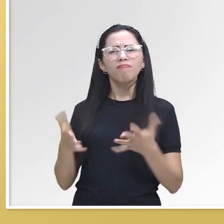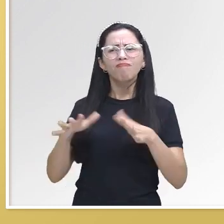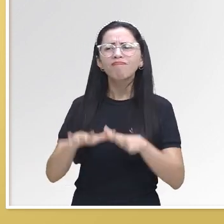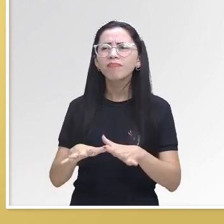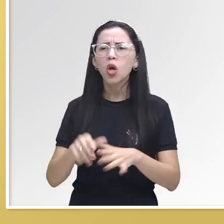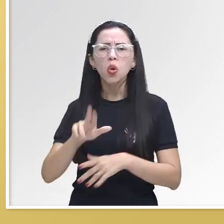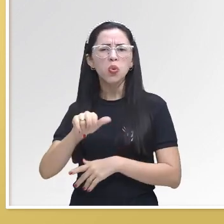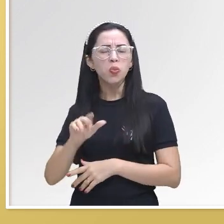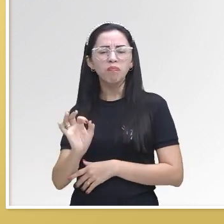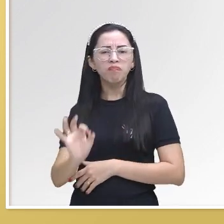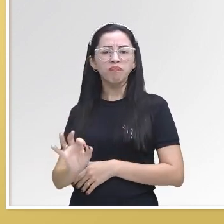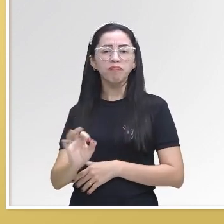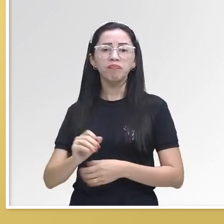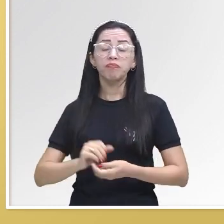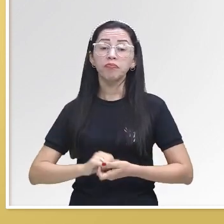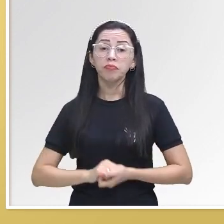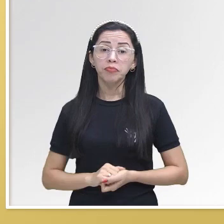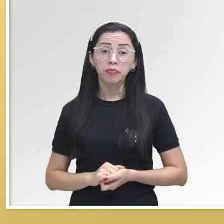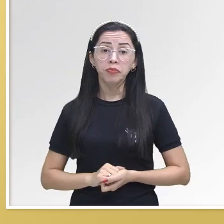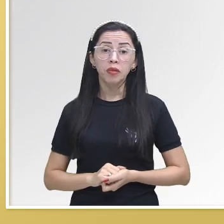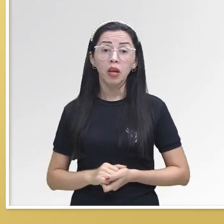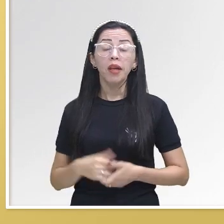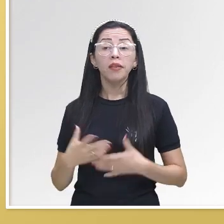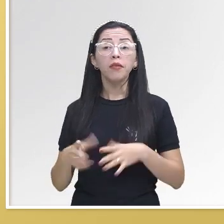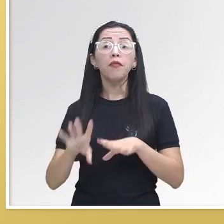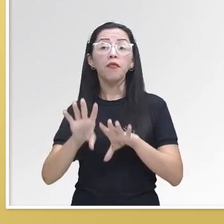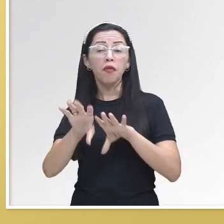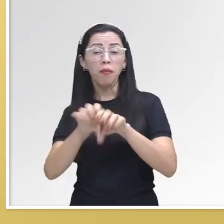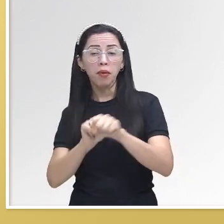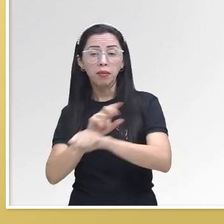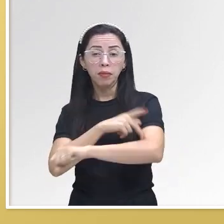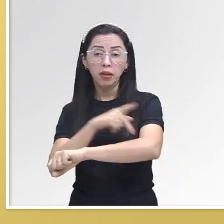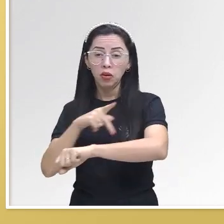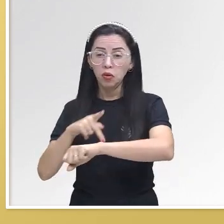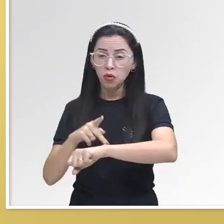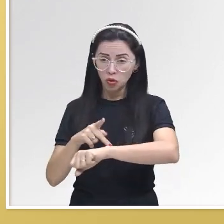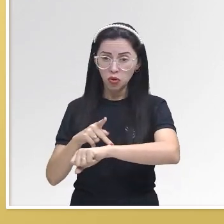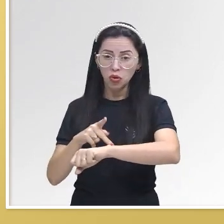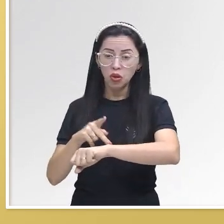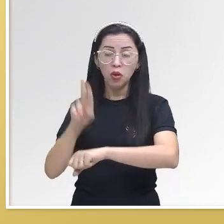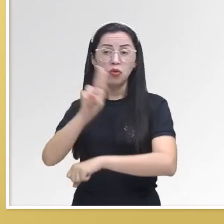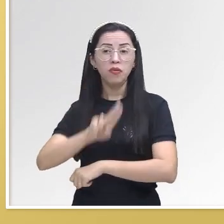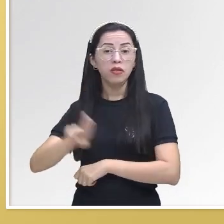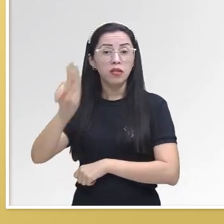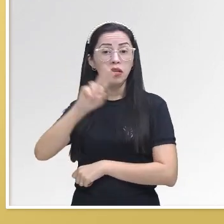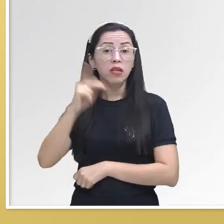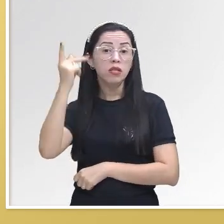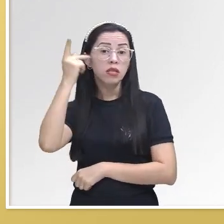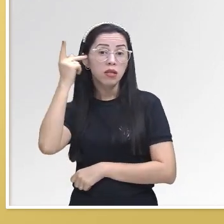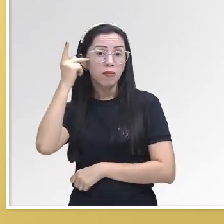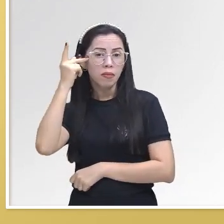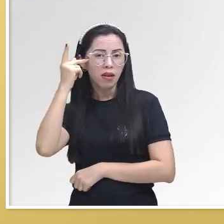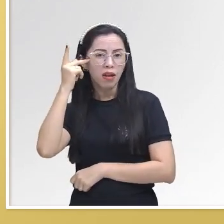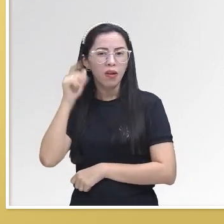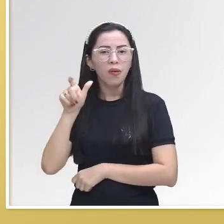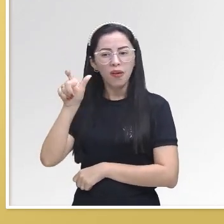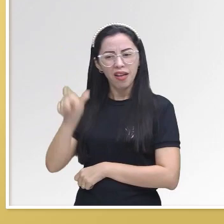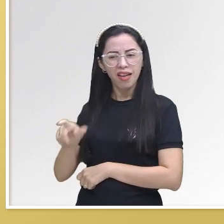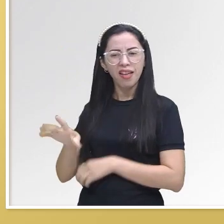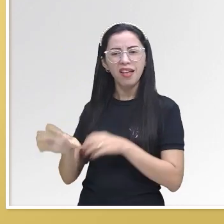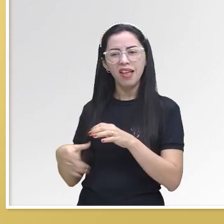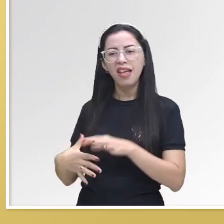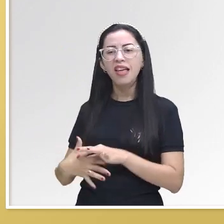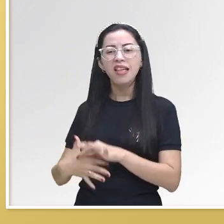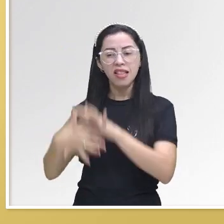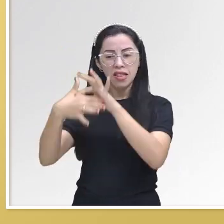certo. Formado em pedagogia pela USP, a Universidade de São Paulo, o cacique Ubiratã Jorge